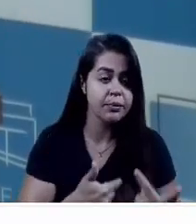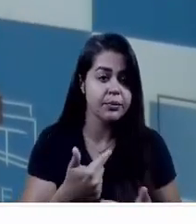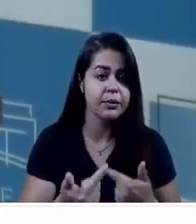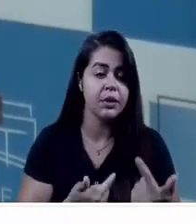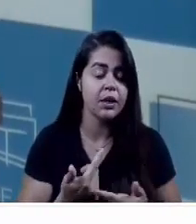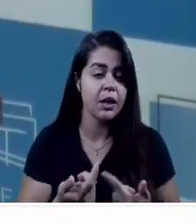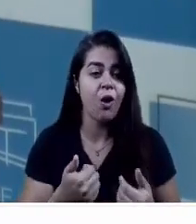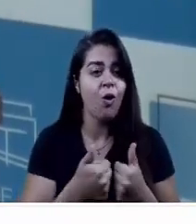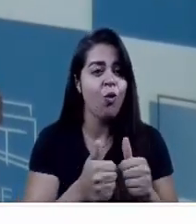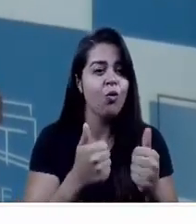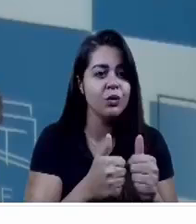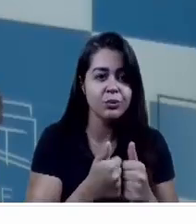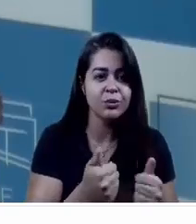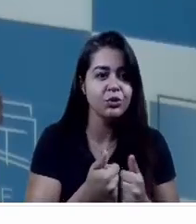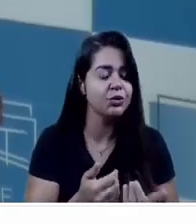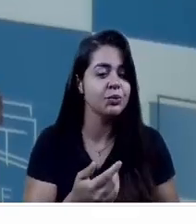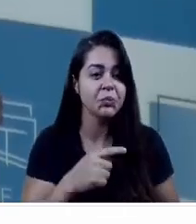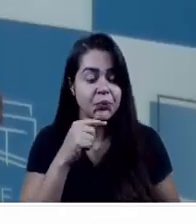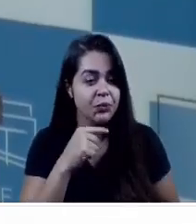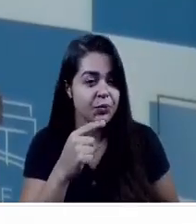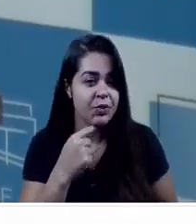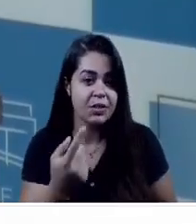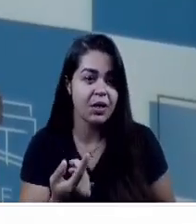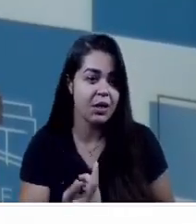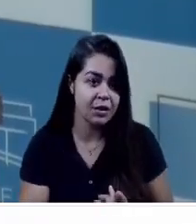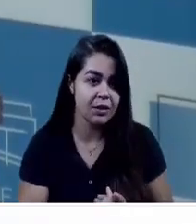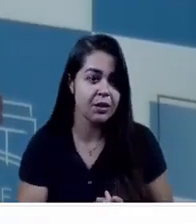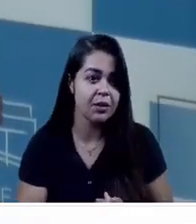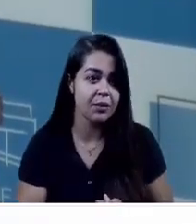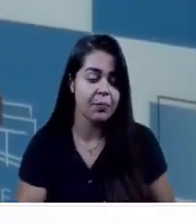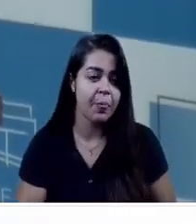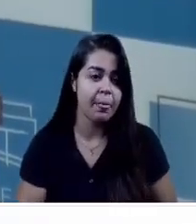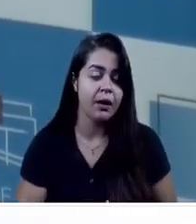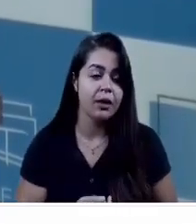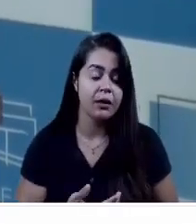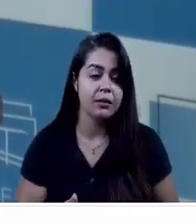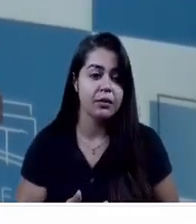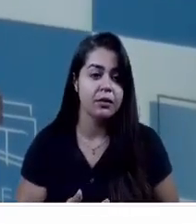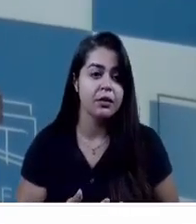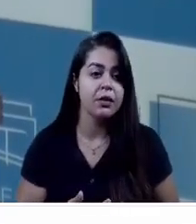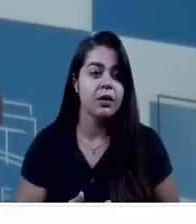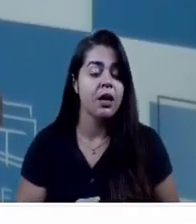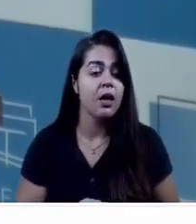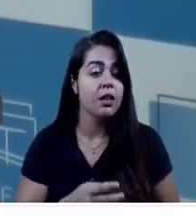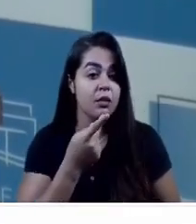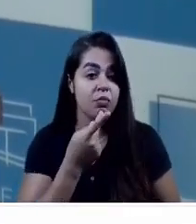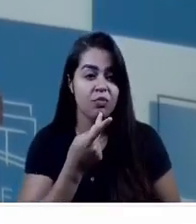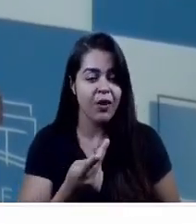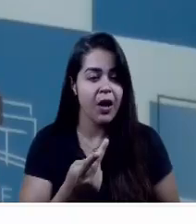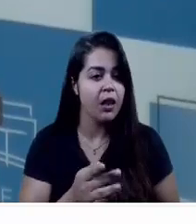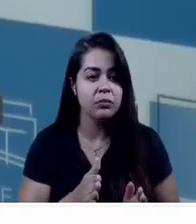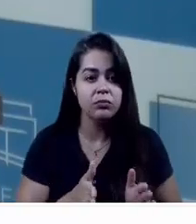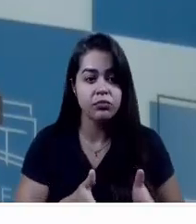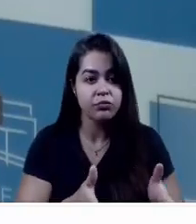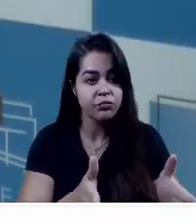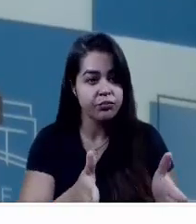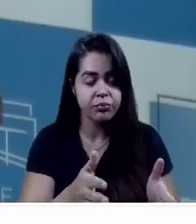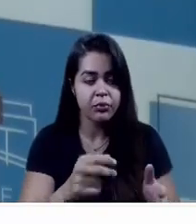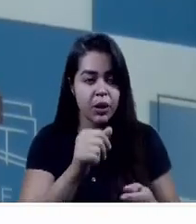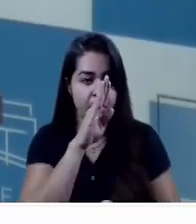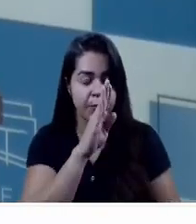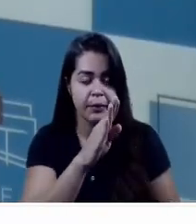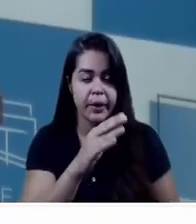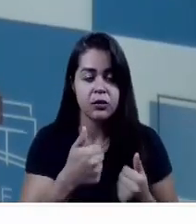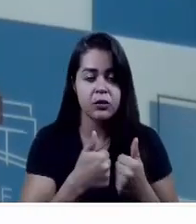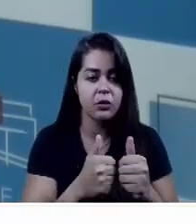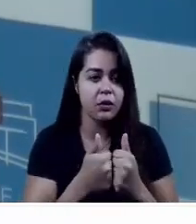trabalhar, né, a caminho. Para encerrar, não fala sobre faixas exclusivas para ônibus, para melhorar a fluidez de trânsito e